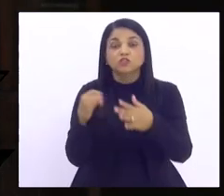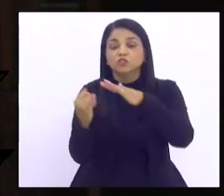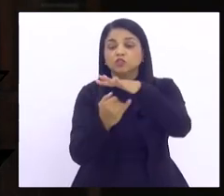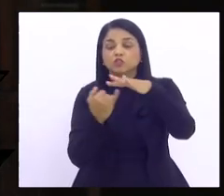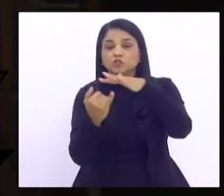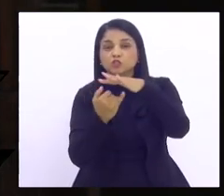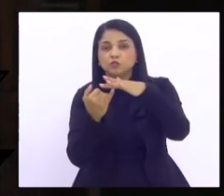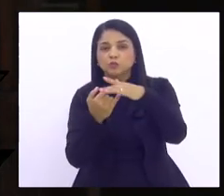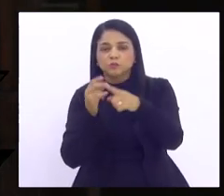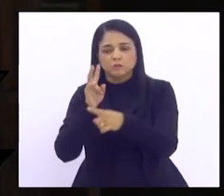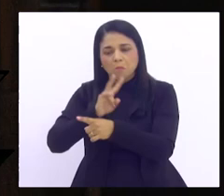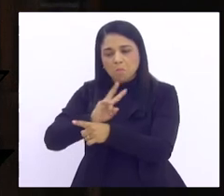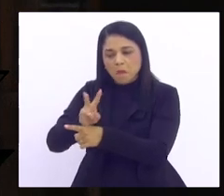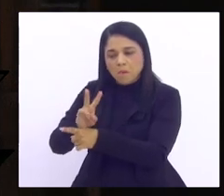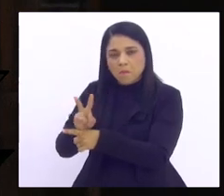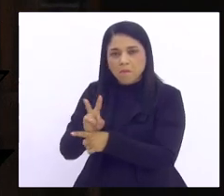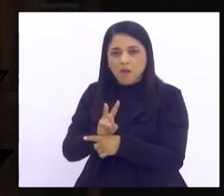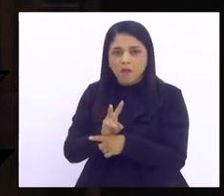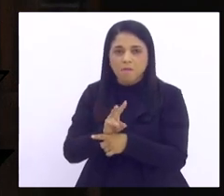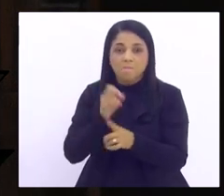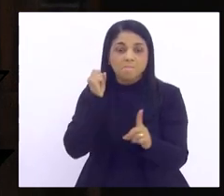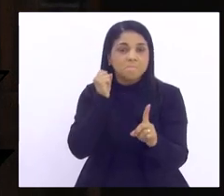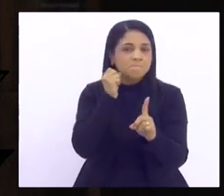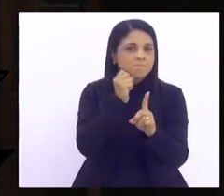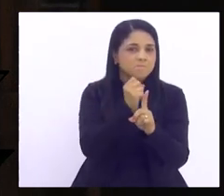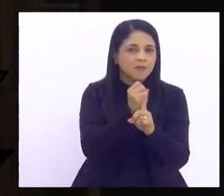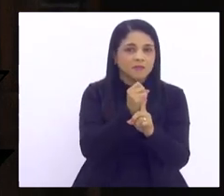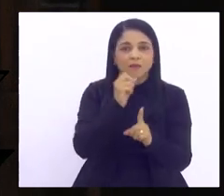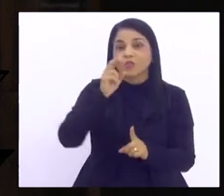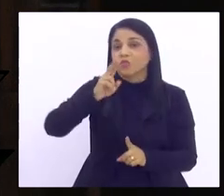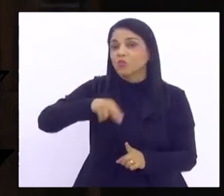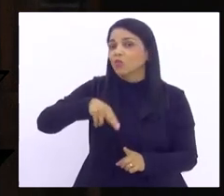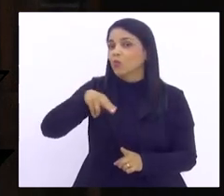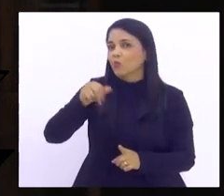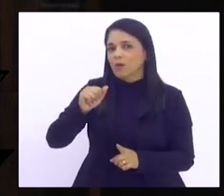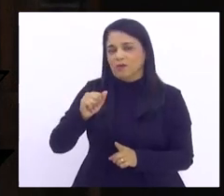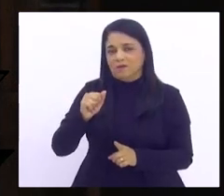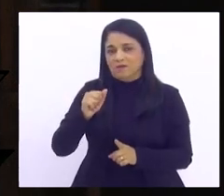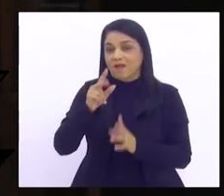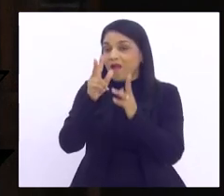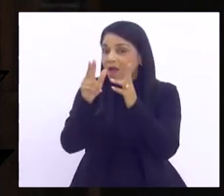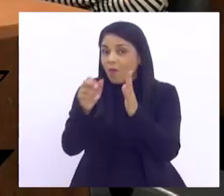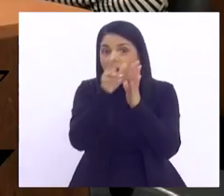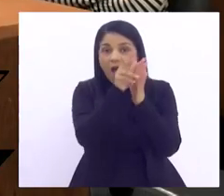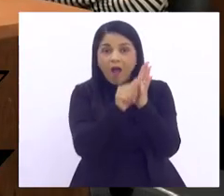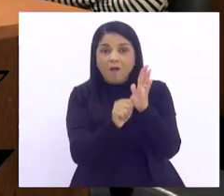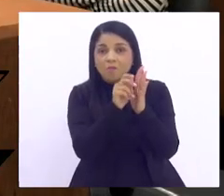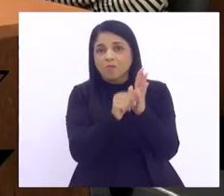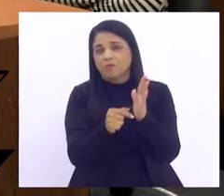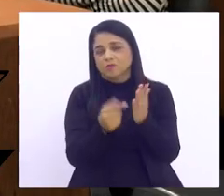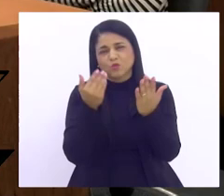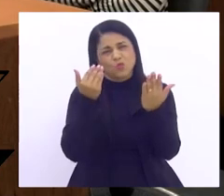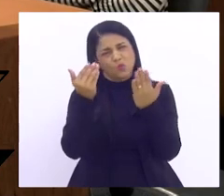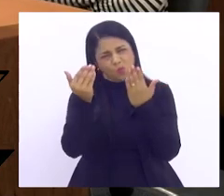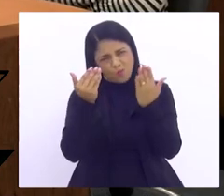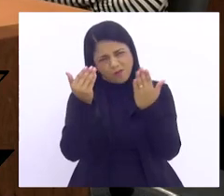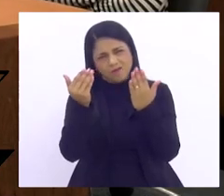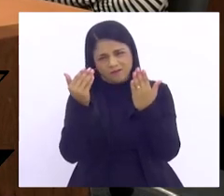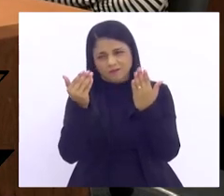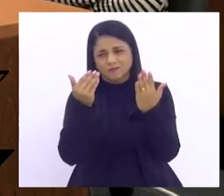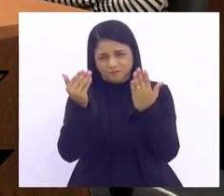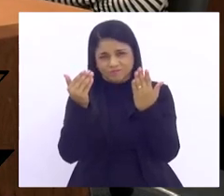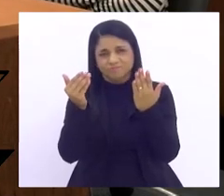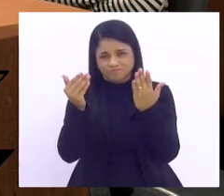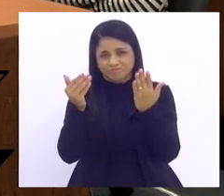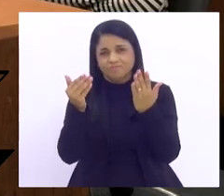caridade cuidar desse neném. Matar, não. É o caso do aborto. Né? É uma comparação que eu estou fazendo. Né?